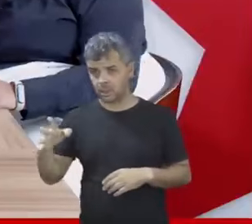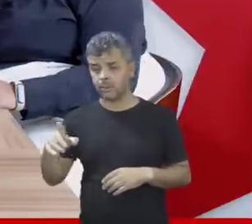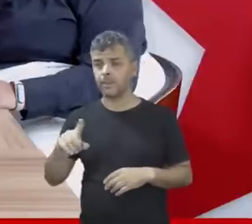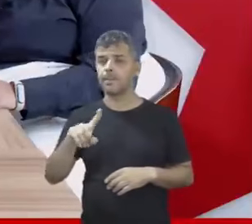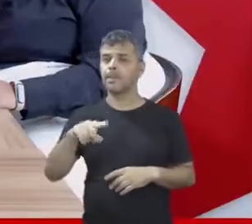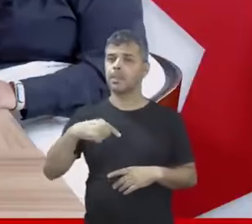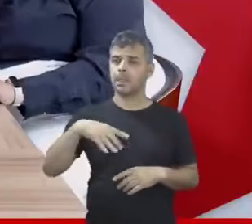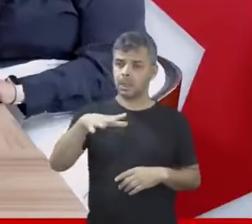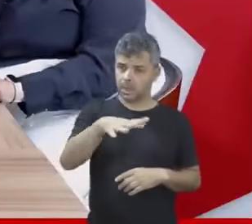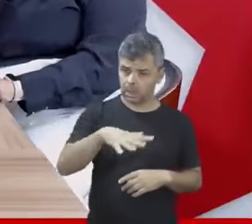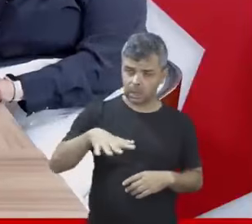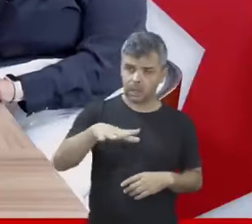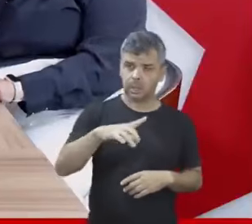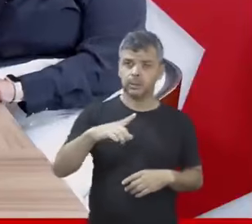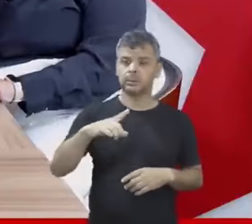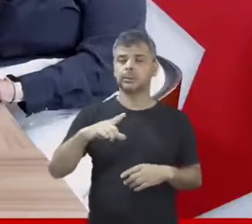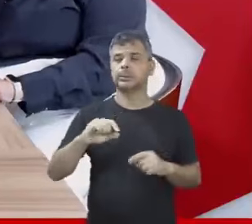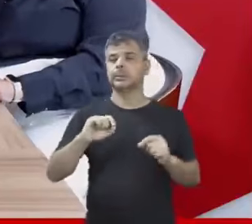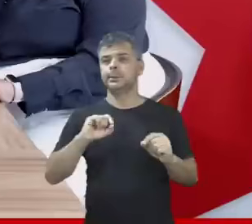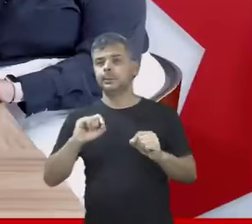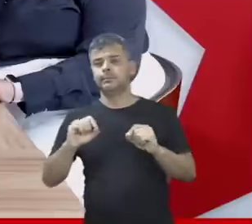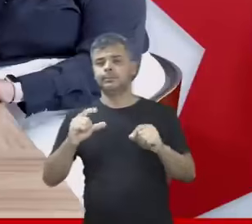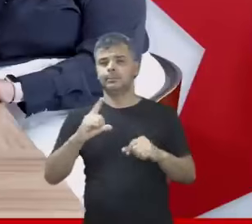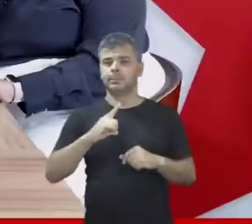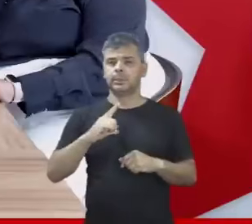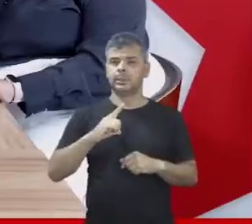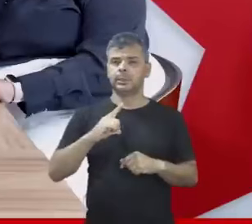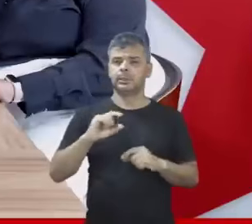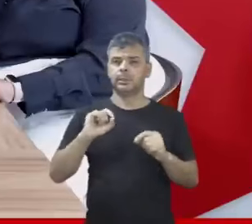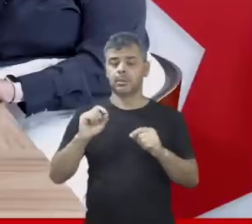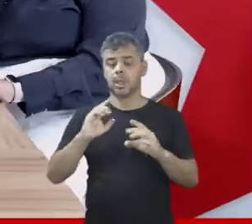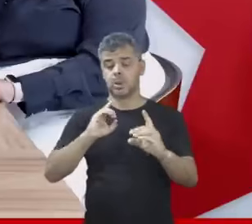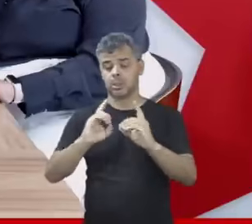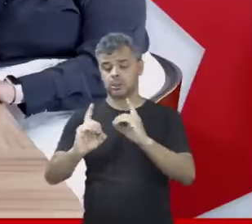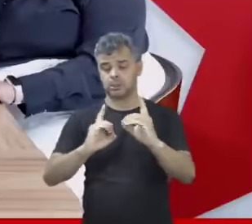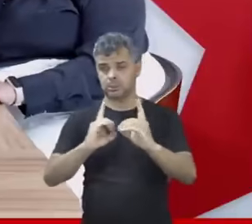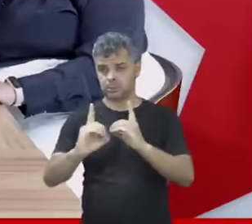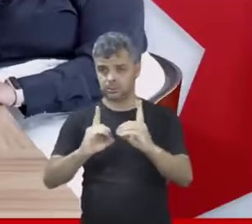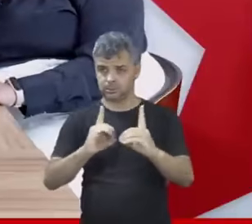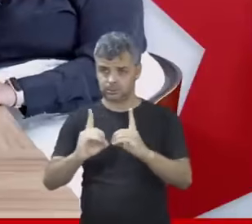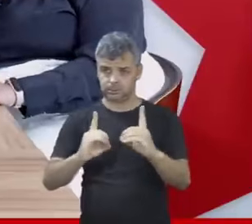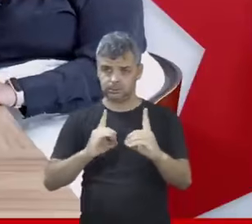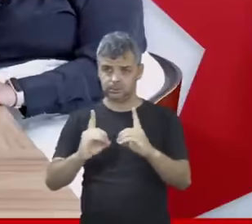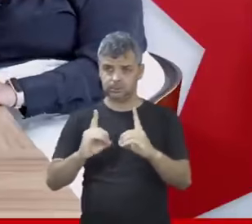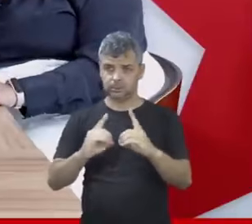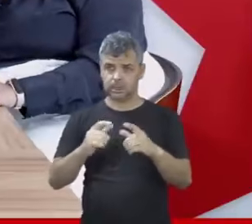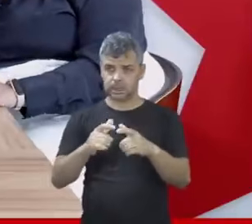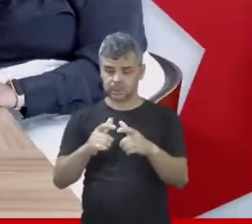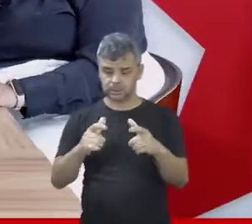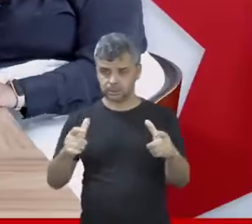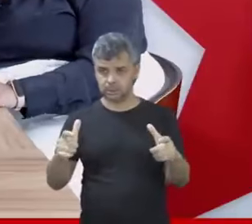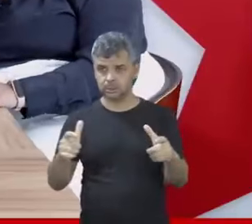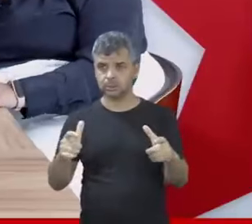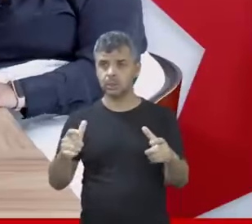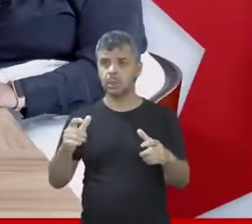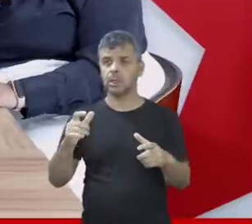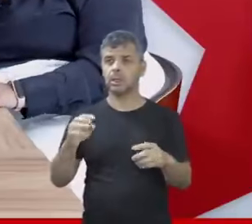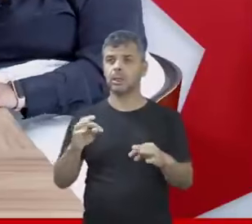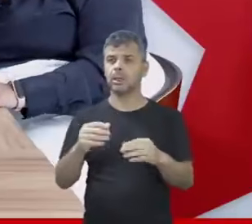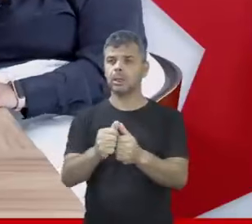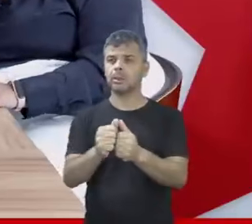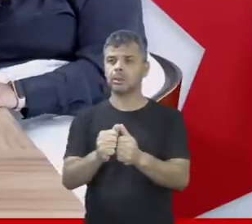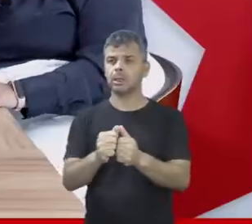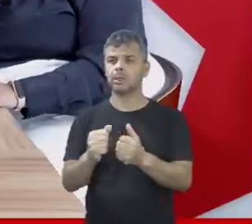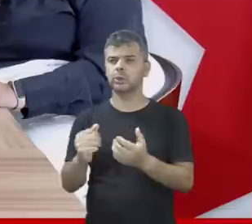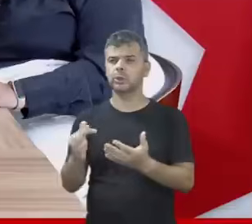né, são setores que a gente tem uma dinâmica, né, grandes ramos filiados, né, também é